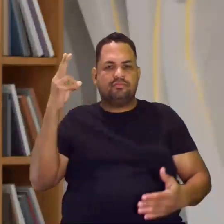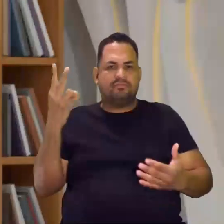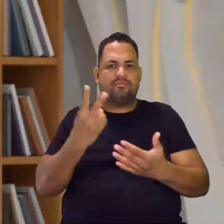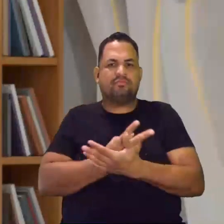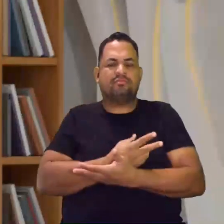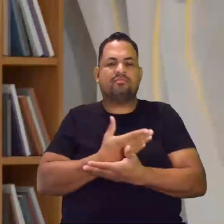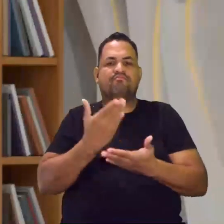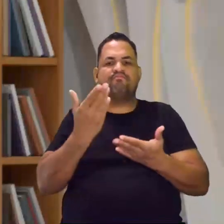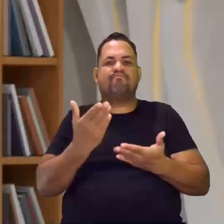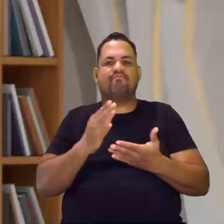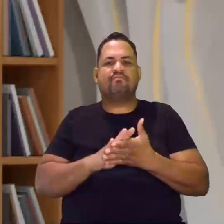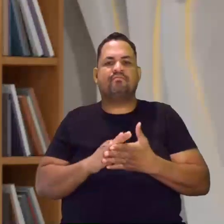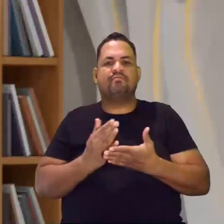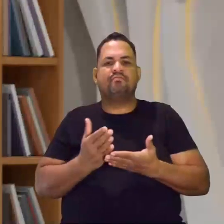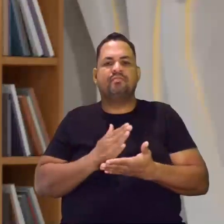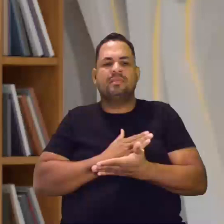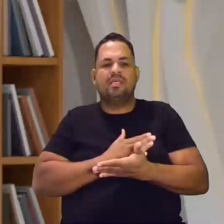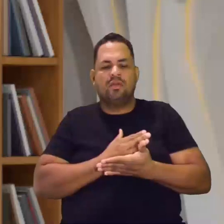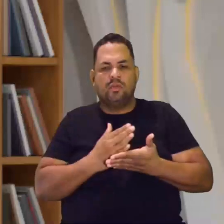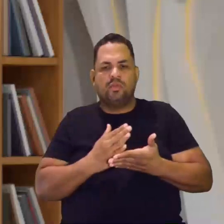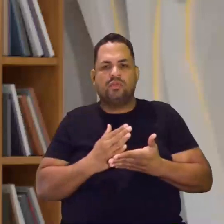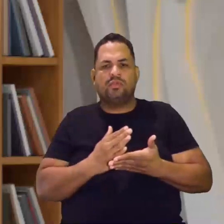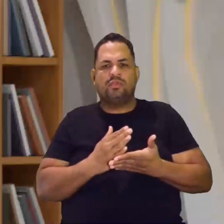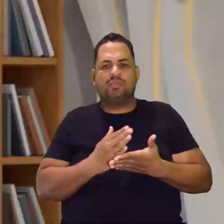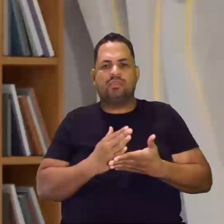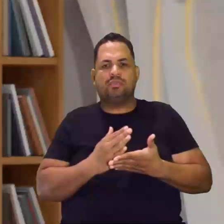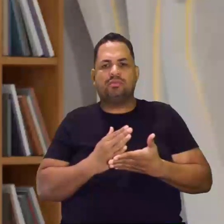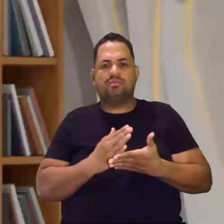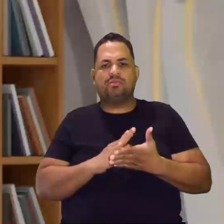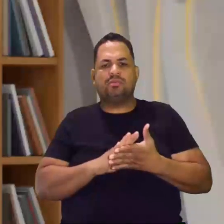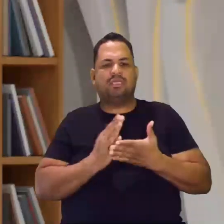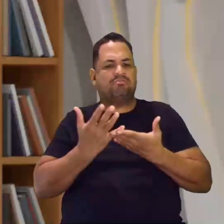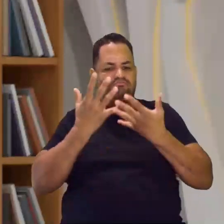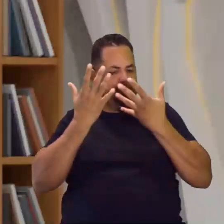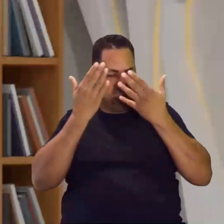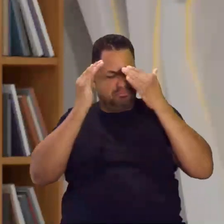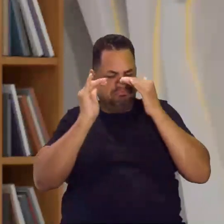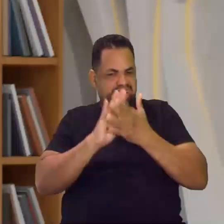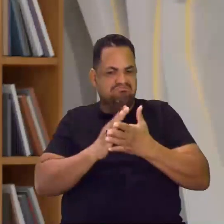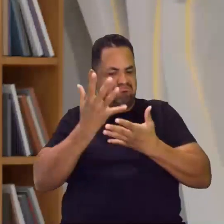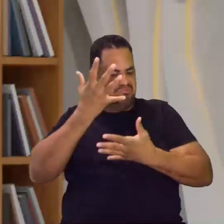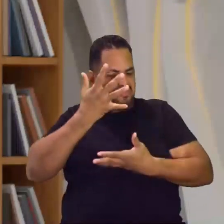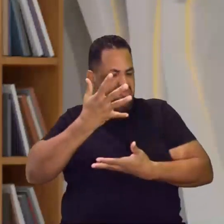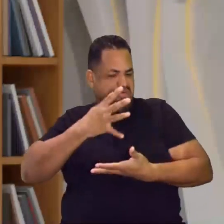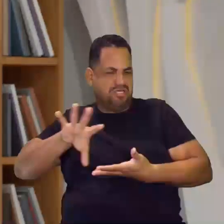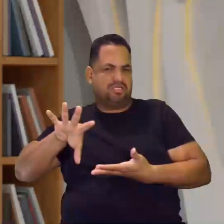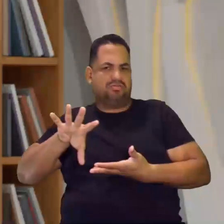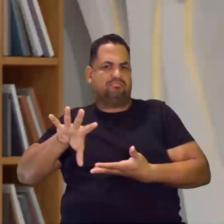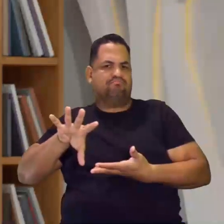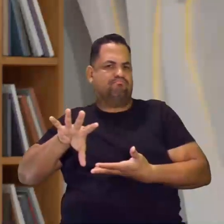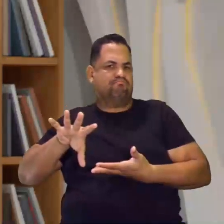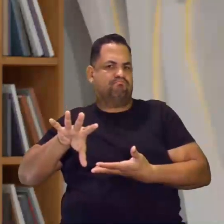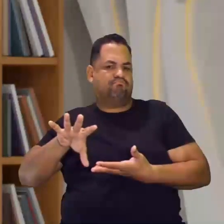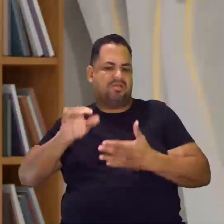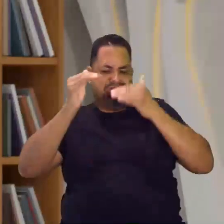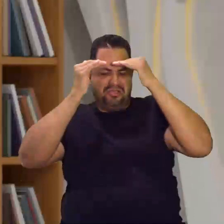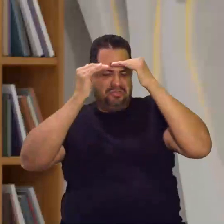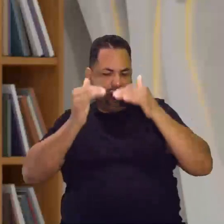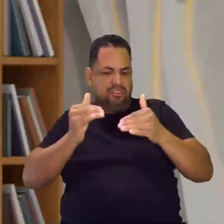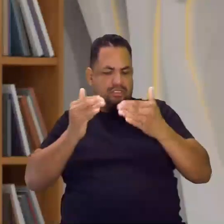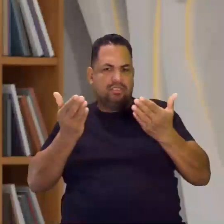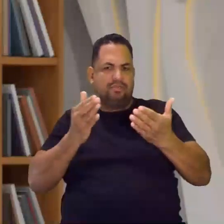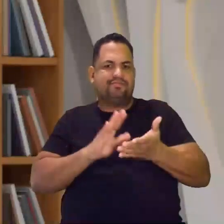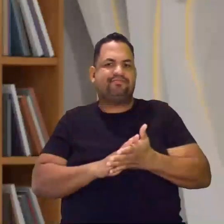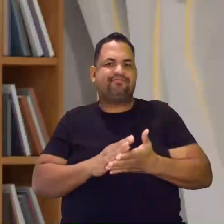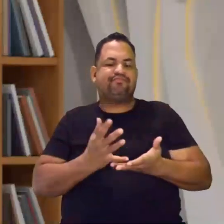acontece? Ela deu ao início, essa desobediência dela, que eles consideraram a desobediência, deu início a